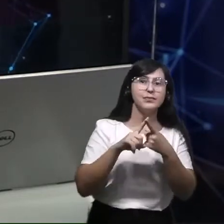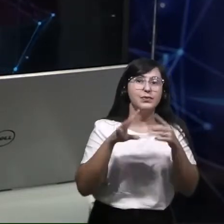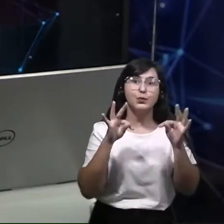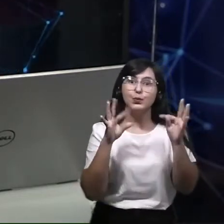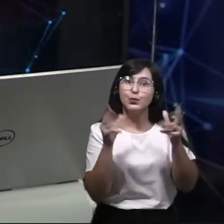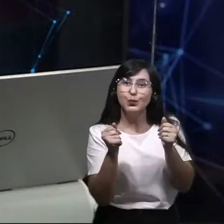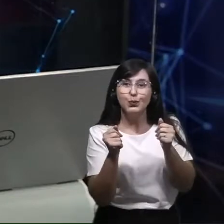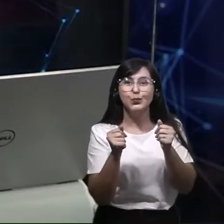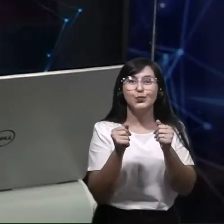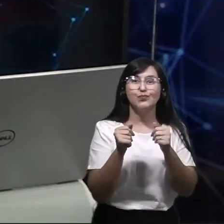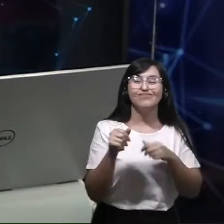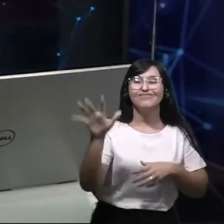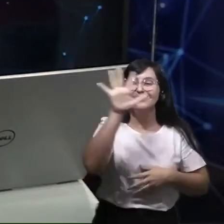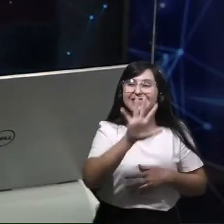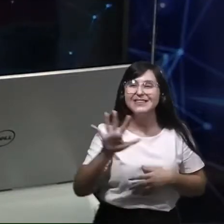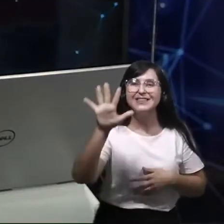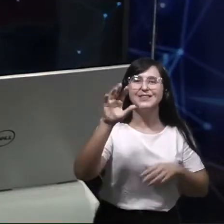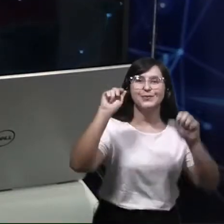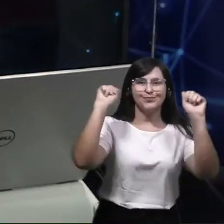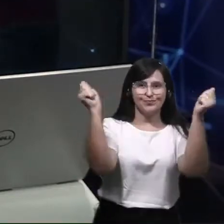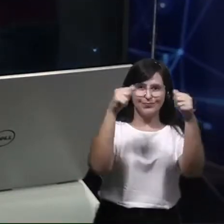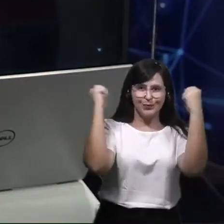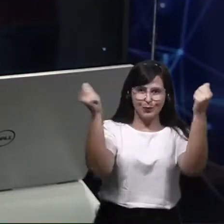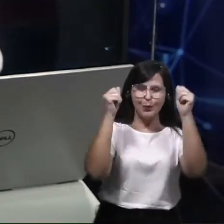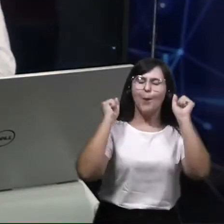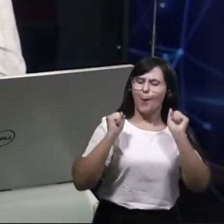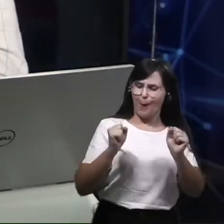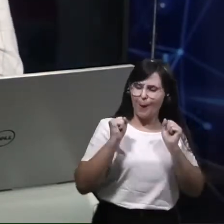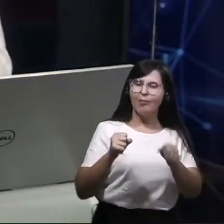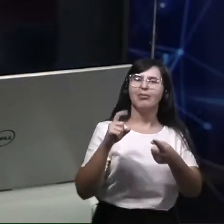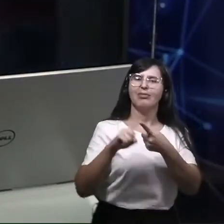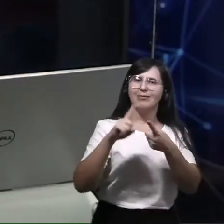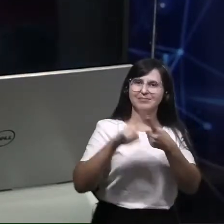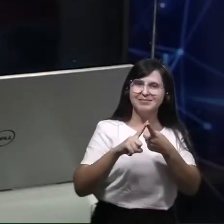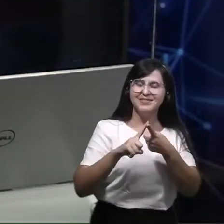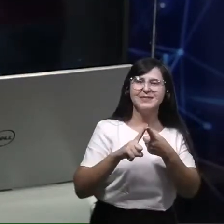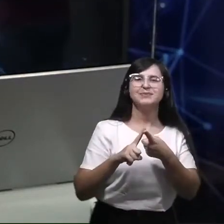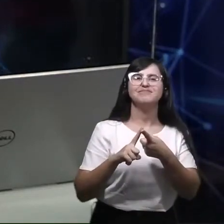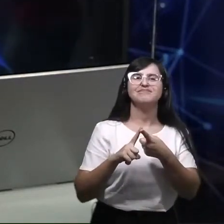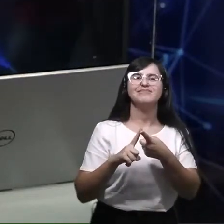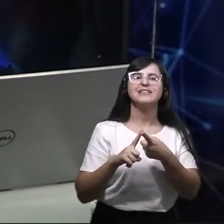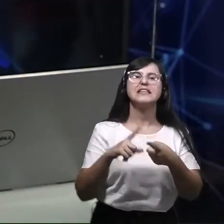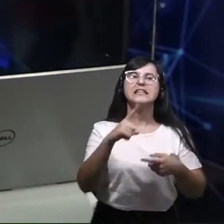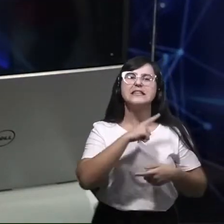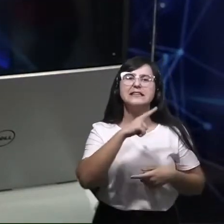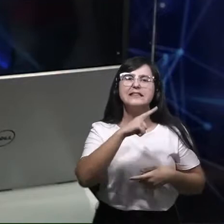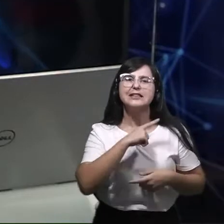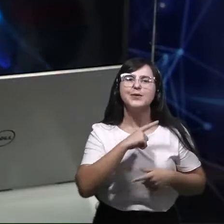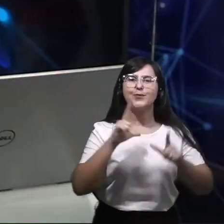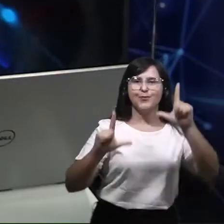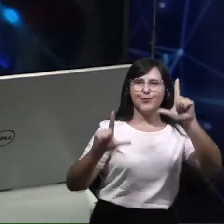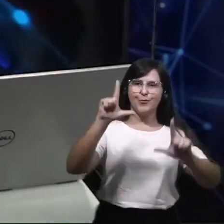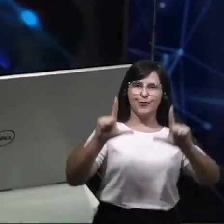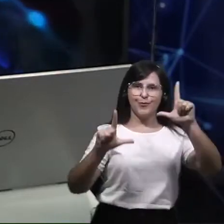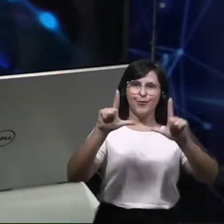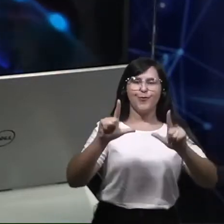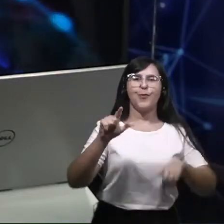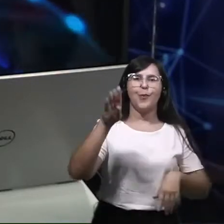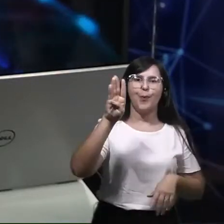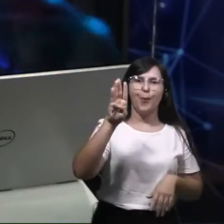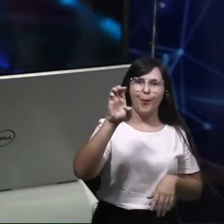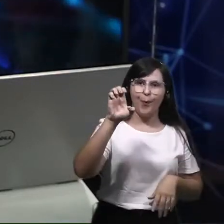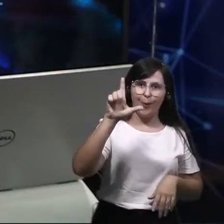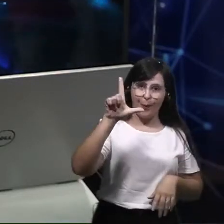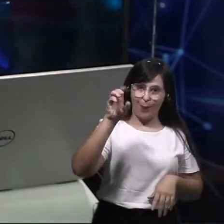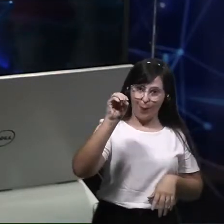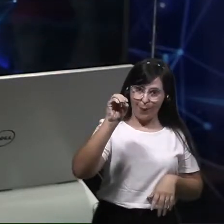para toda a região de Caruaru. Estamos ao vivo também neste momento através da Agreste TV para Belo Jardim, Jardins do